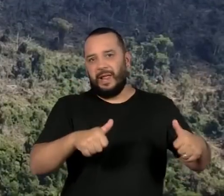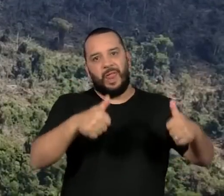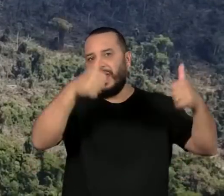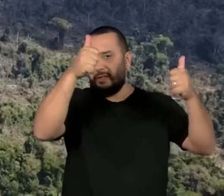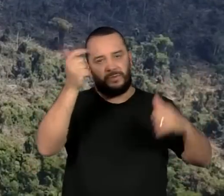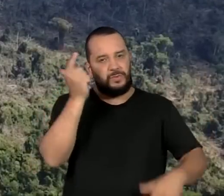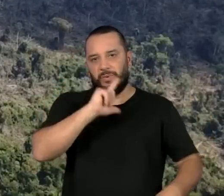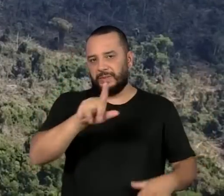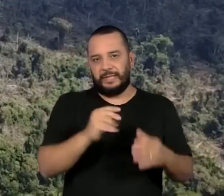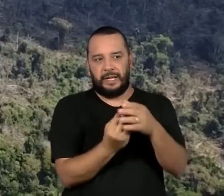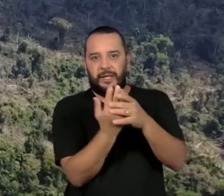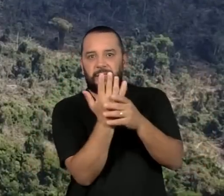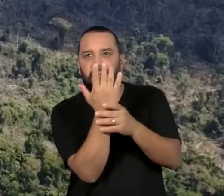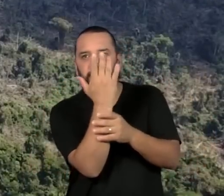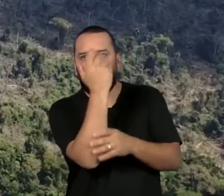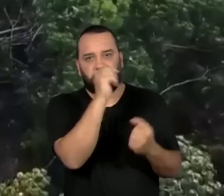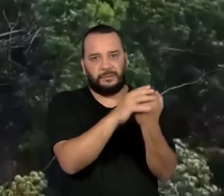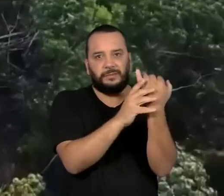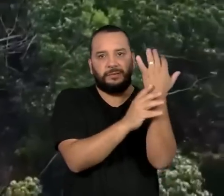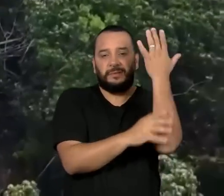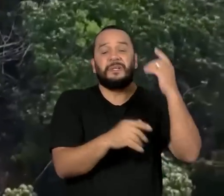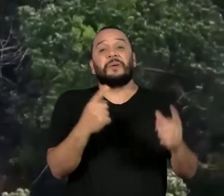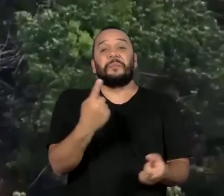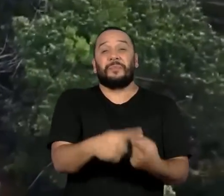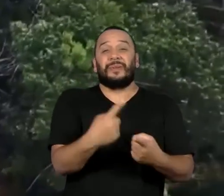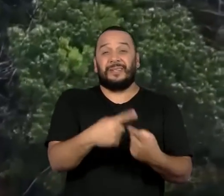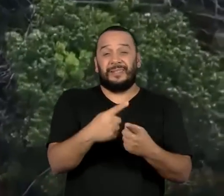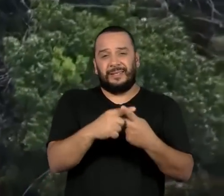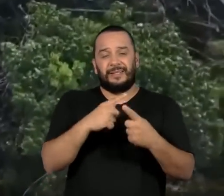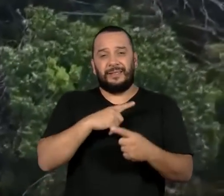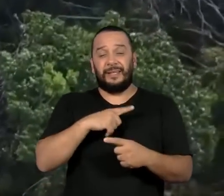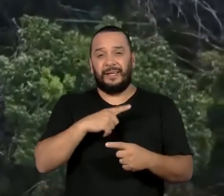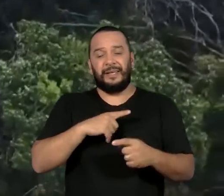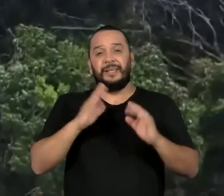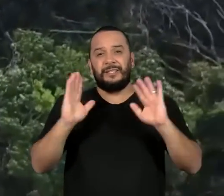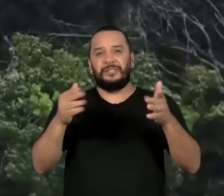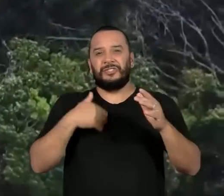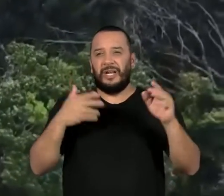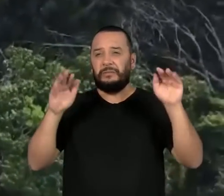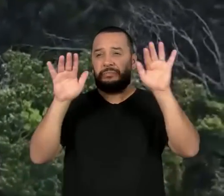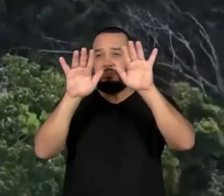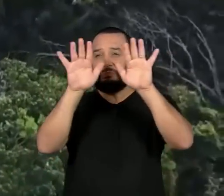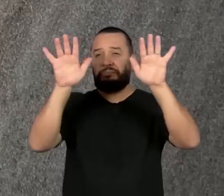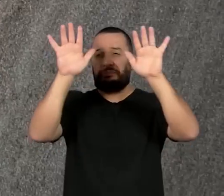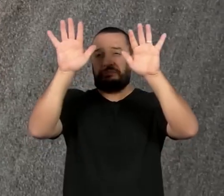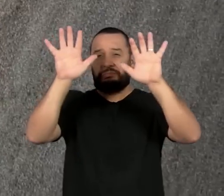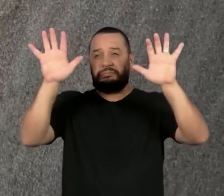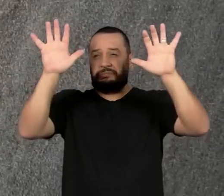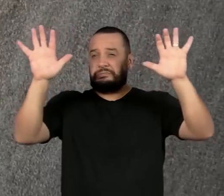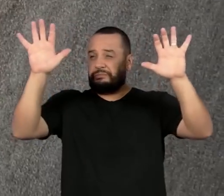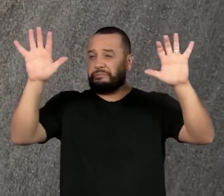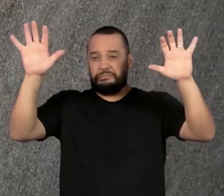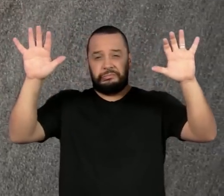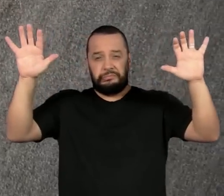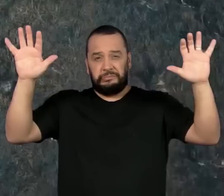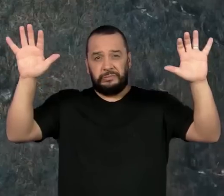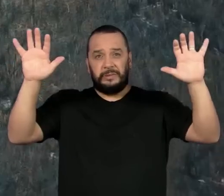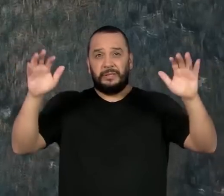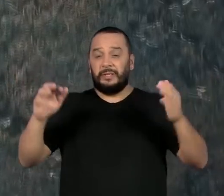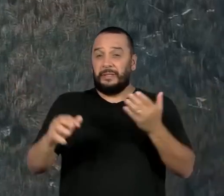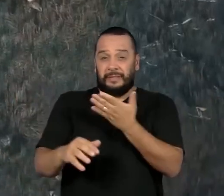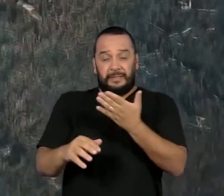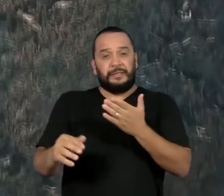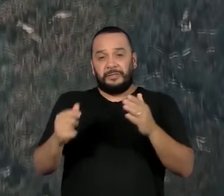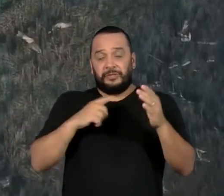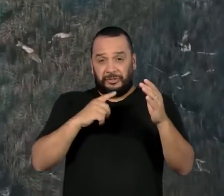calcula o balanço de carbono da floresta, de áreas de floresta, já tem mais perda do que absorção